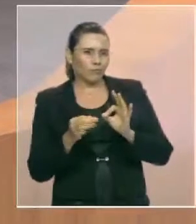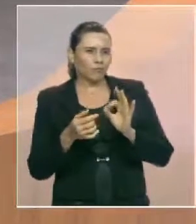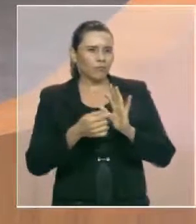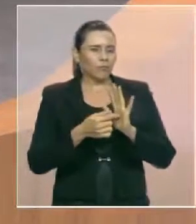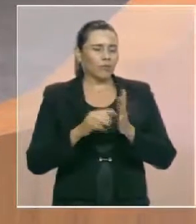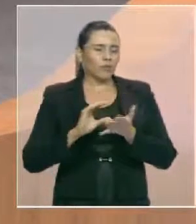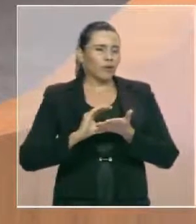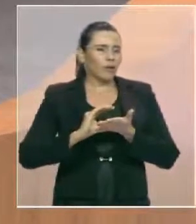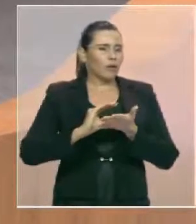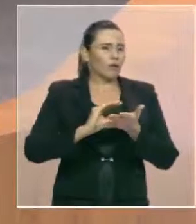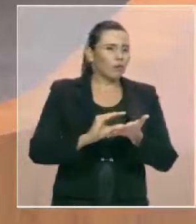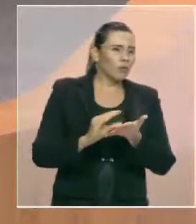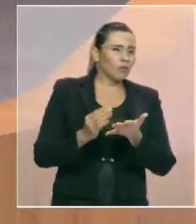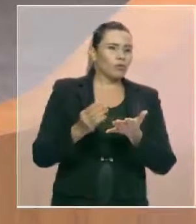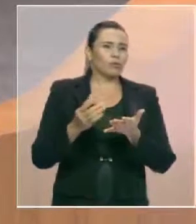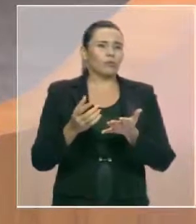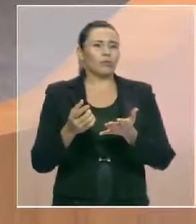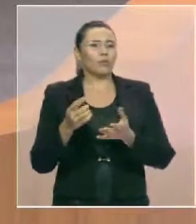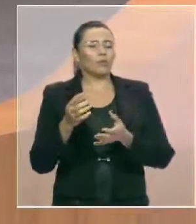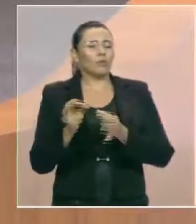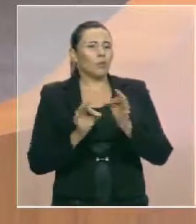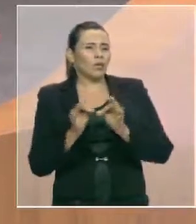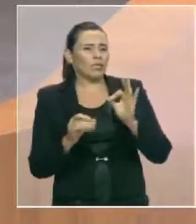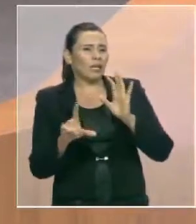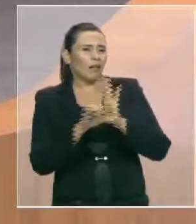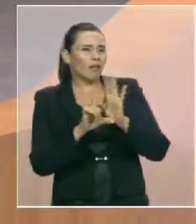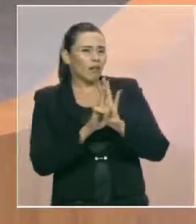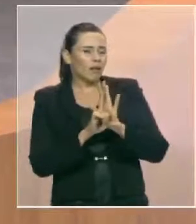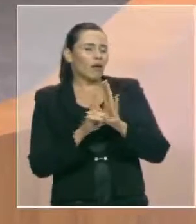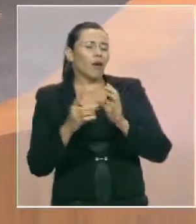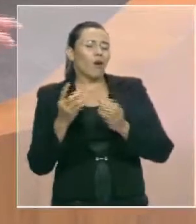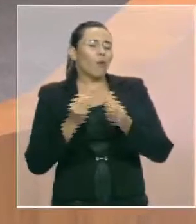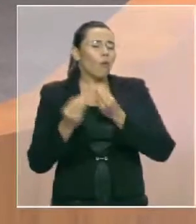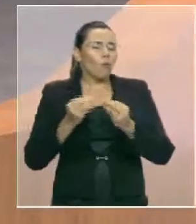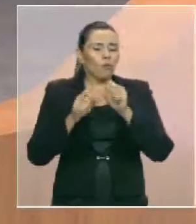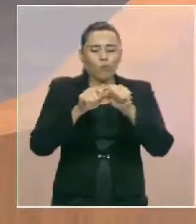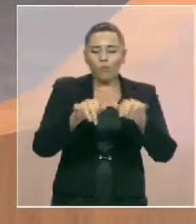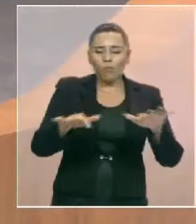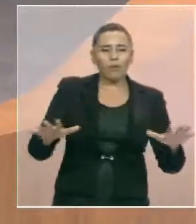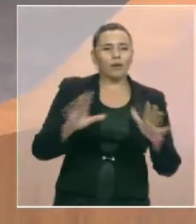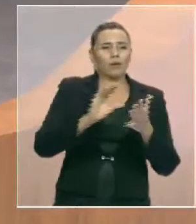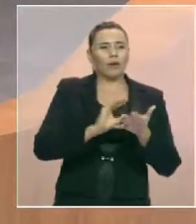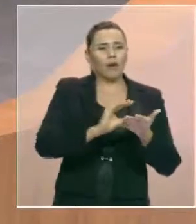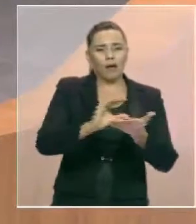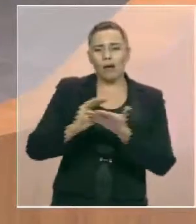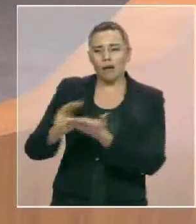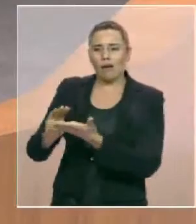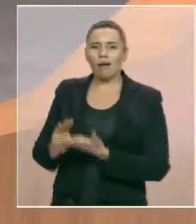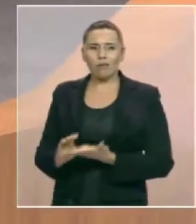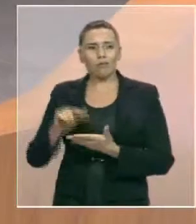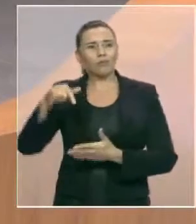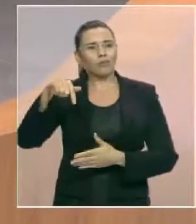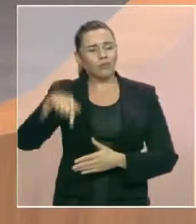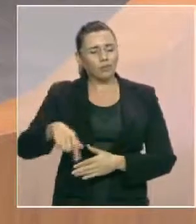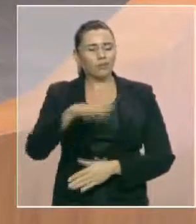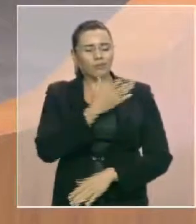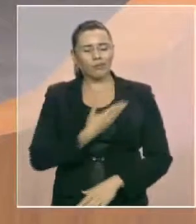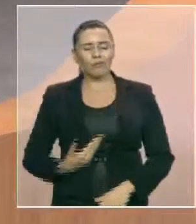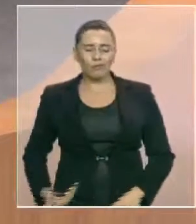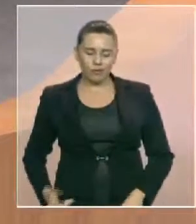senhoras deputadas que vão hoje, se caso tiver quórum, votar